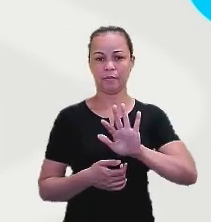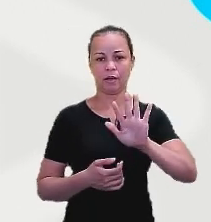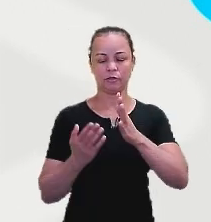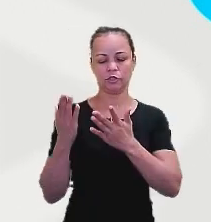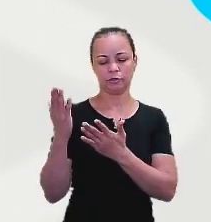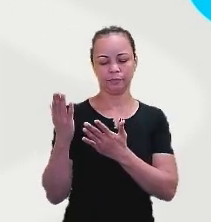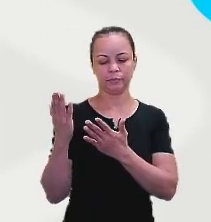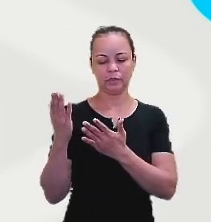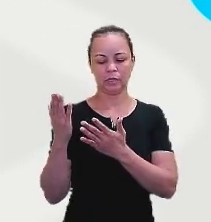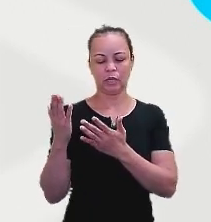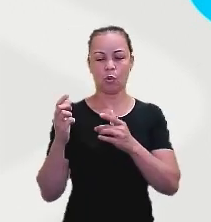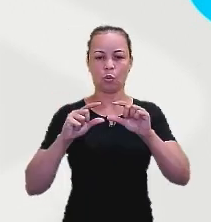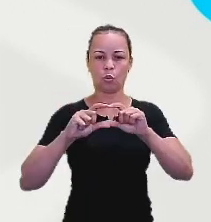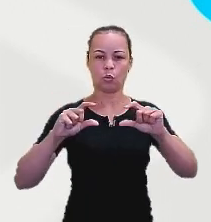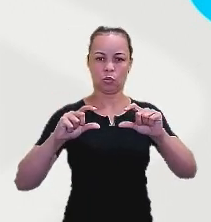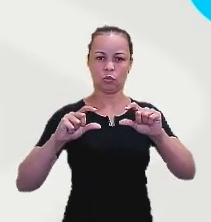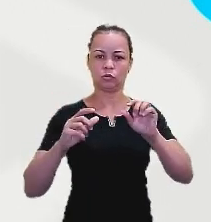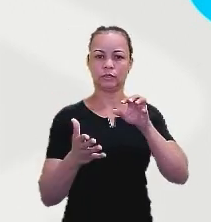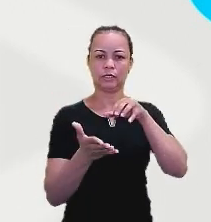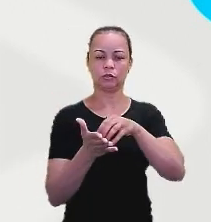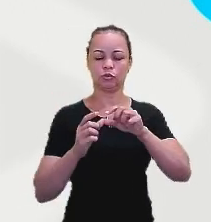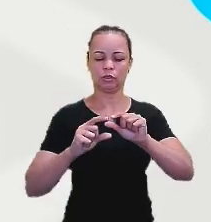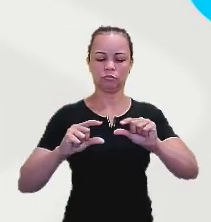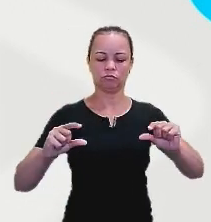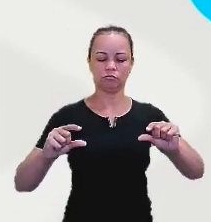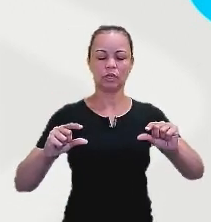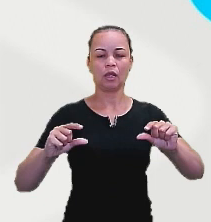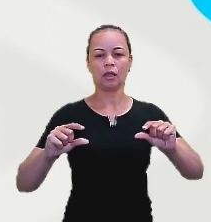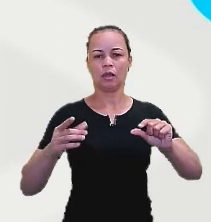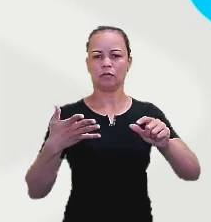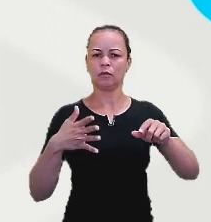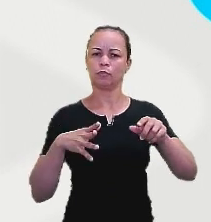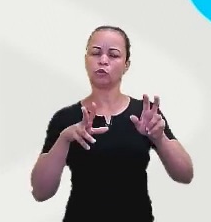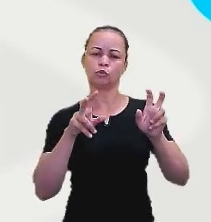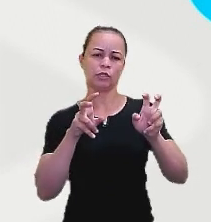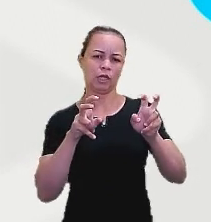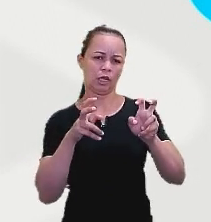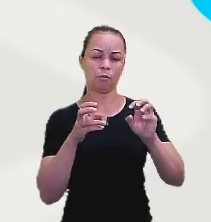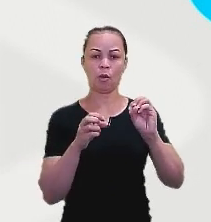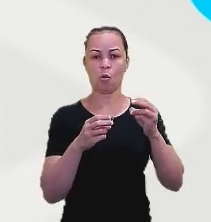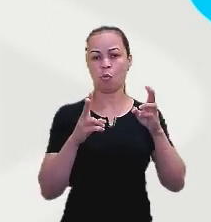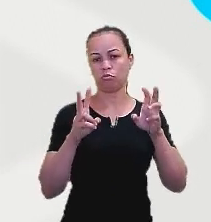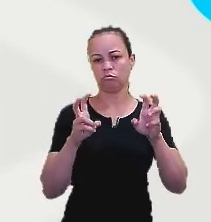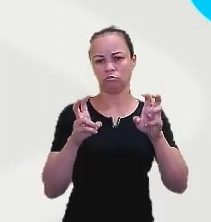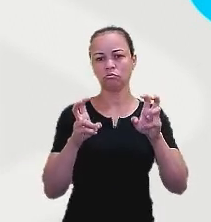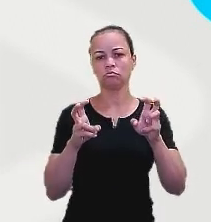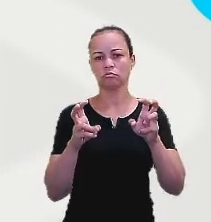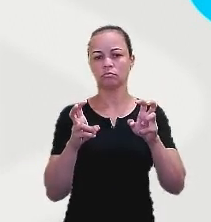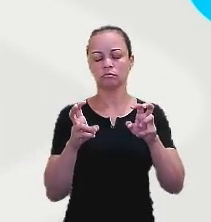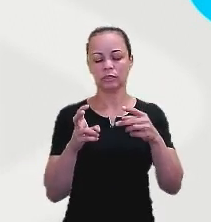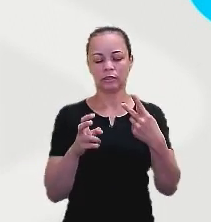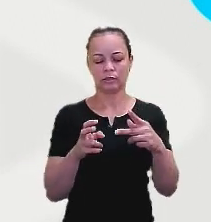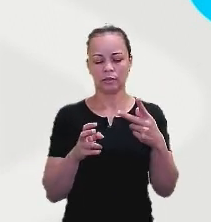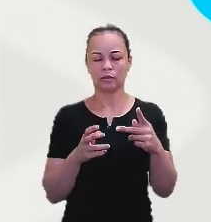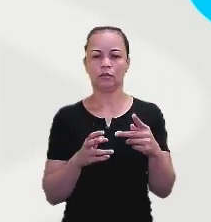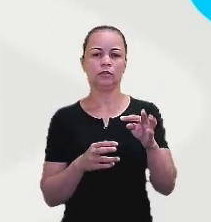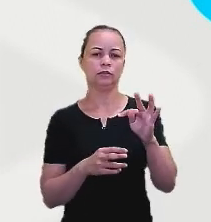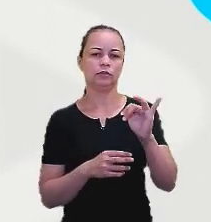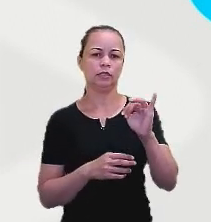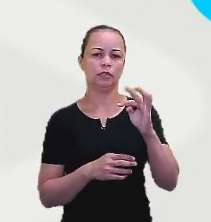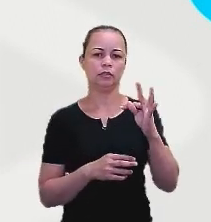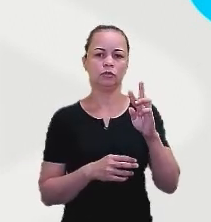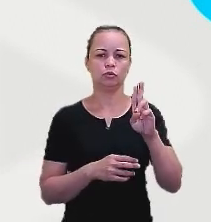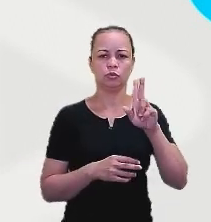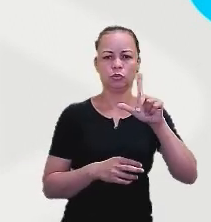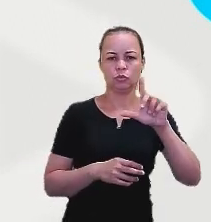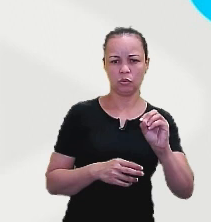você coloca o tema, né? Ou você pode colocar o título do texto ou o tema principal